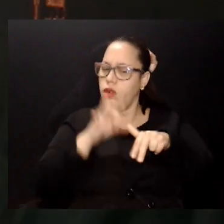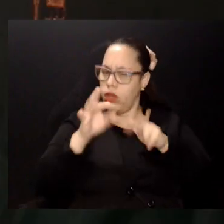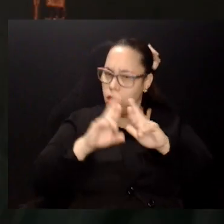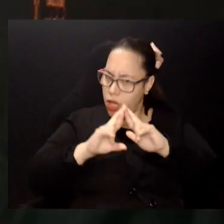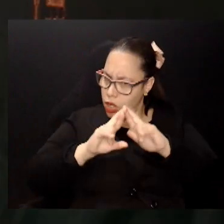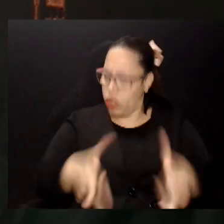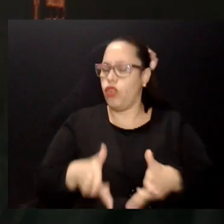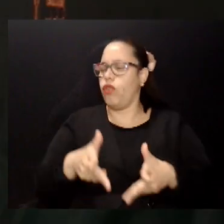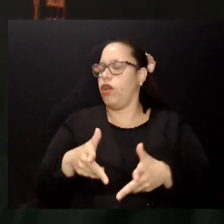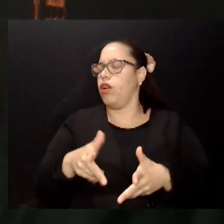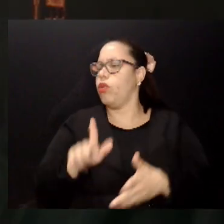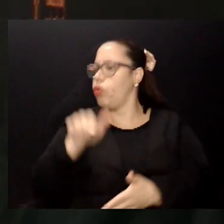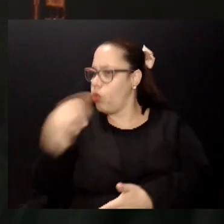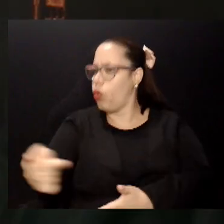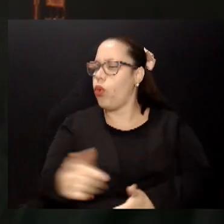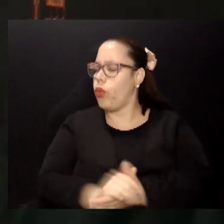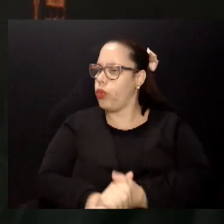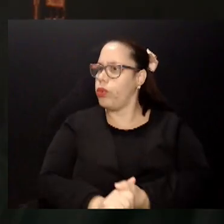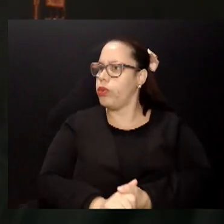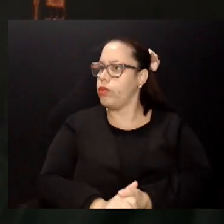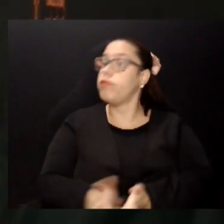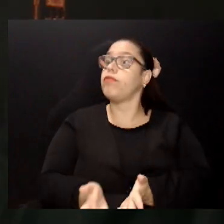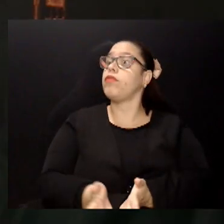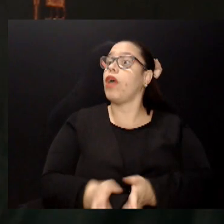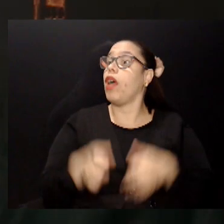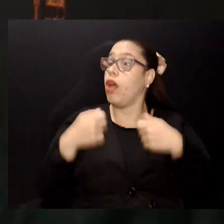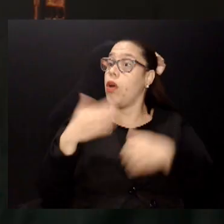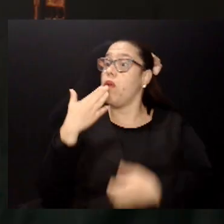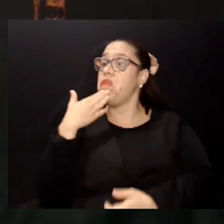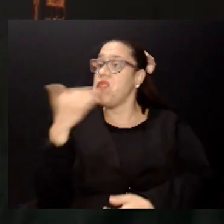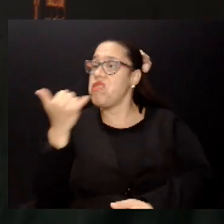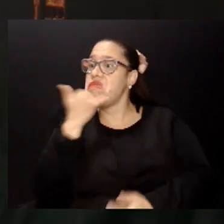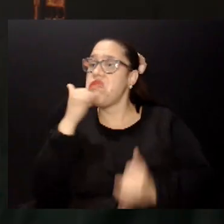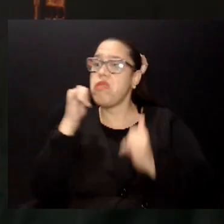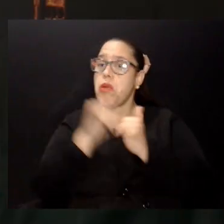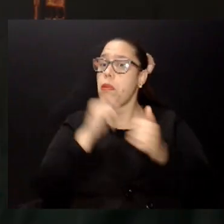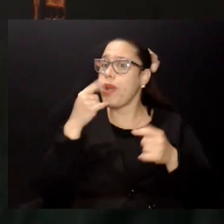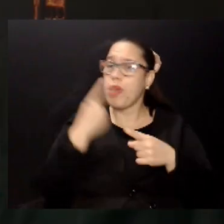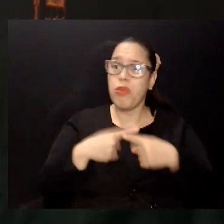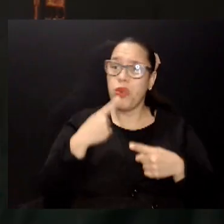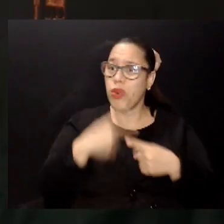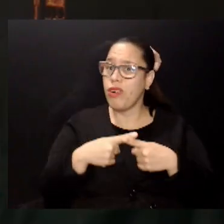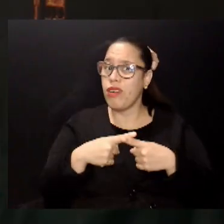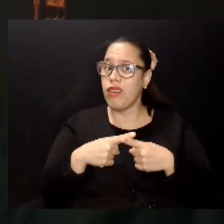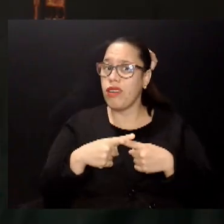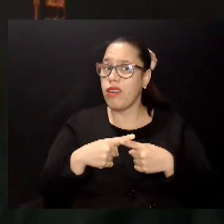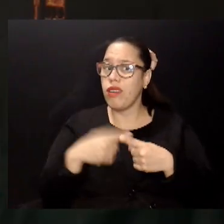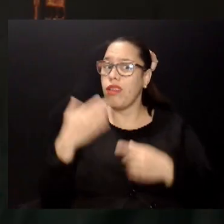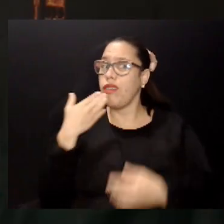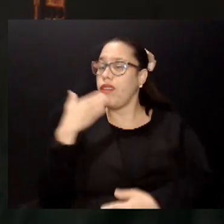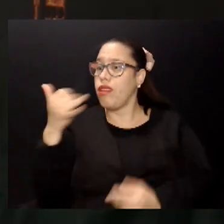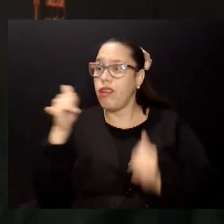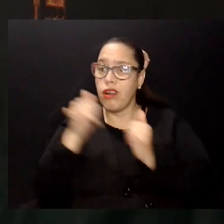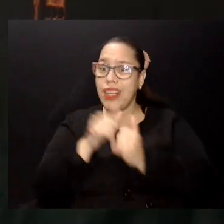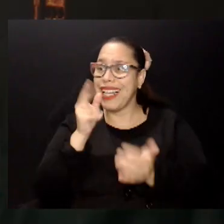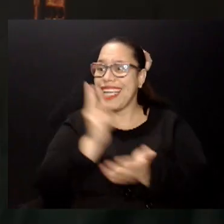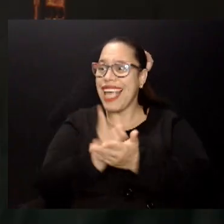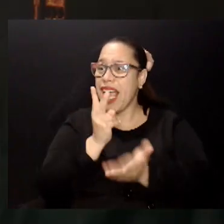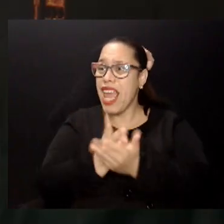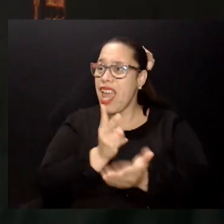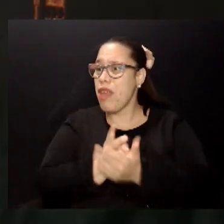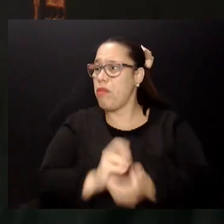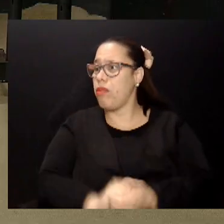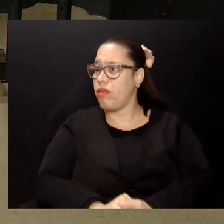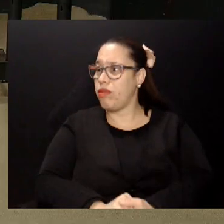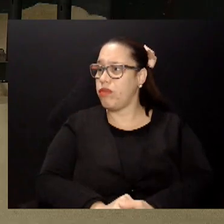do outro. Então, eu não preciso pedir desculpas. Mas por que esse pedido de desculpas constante? Eu acredito que muitas